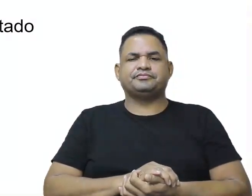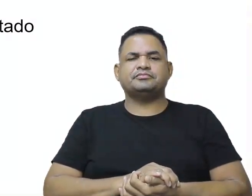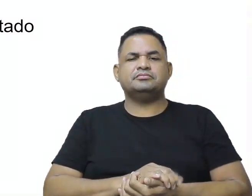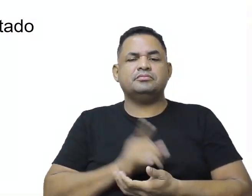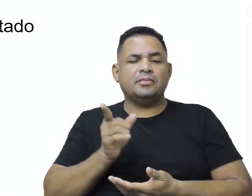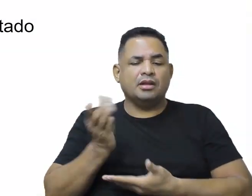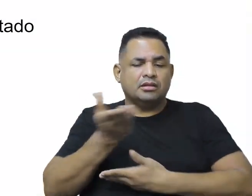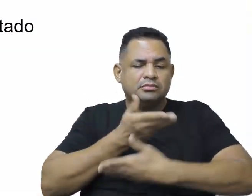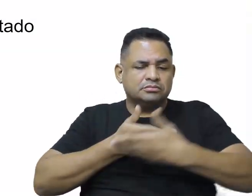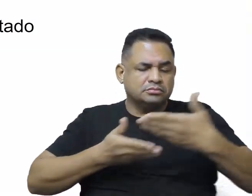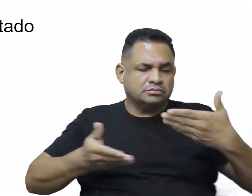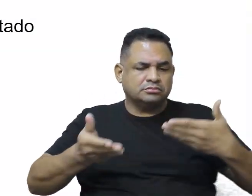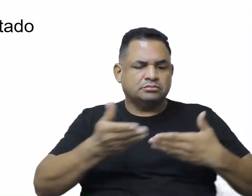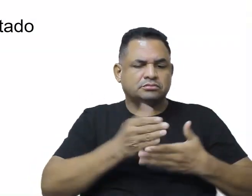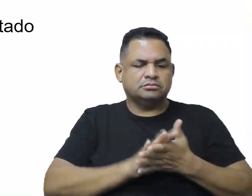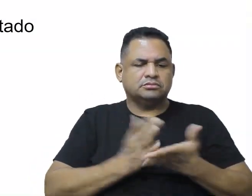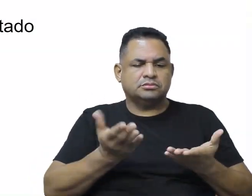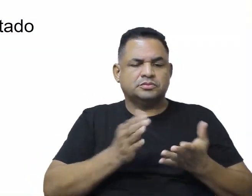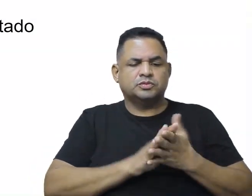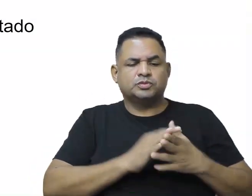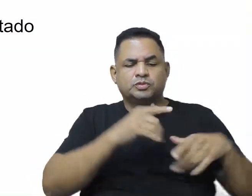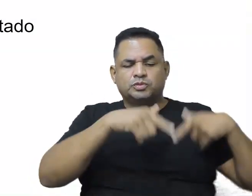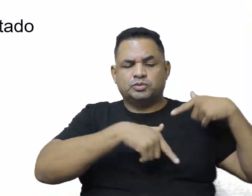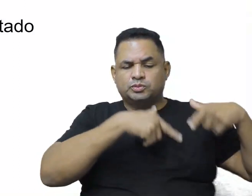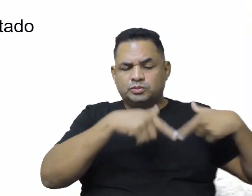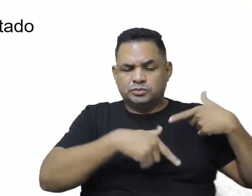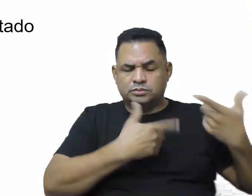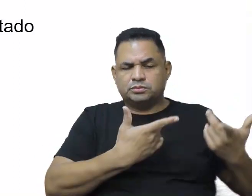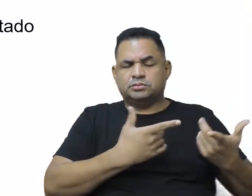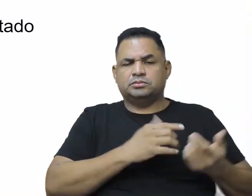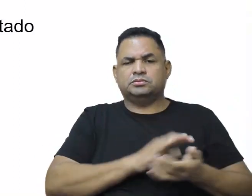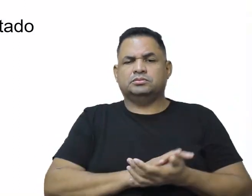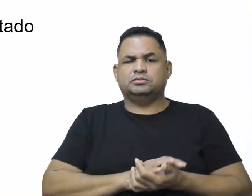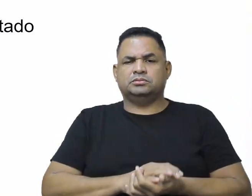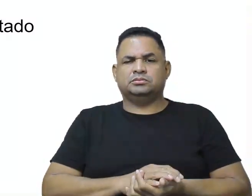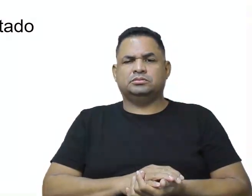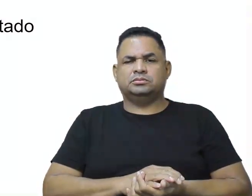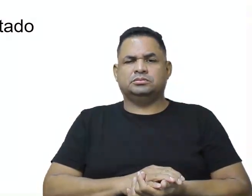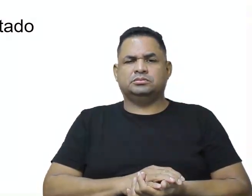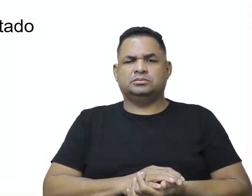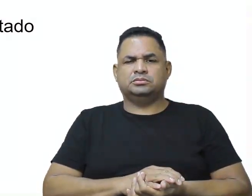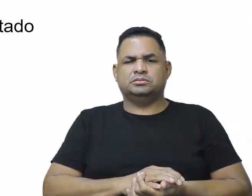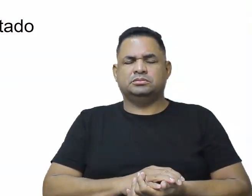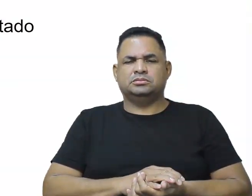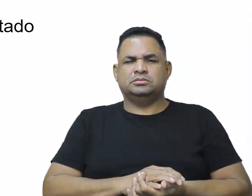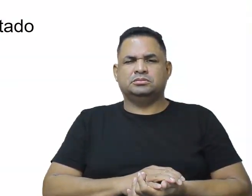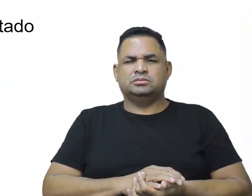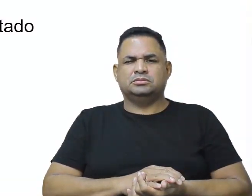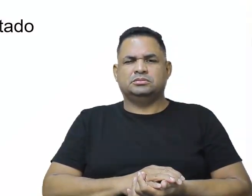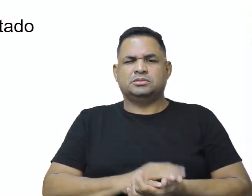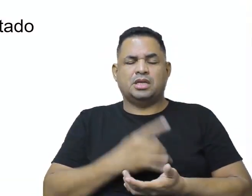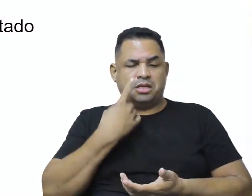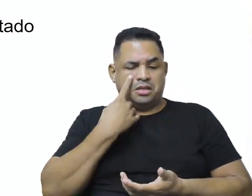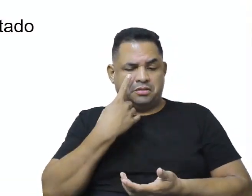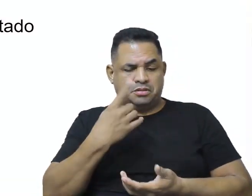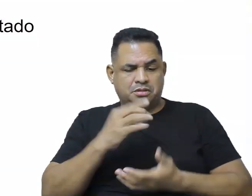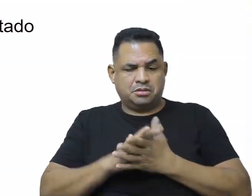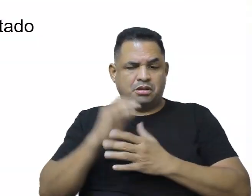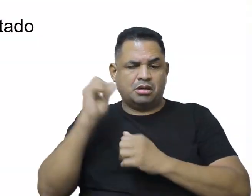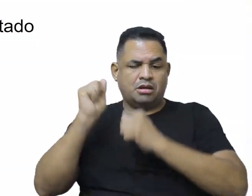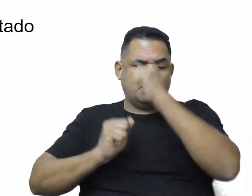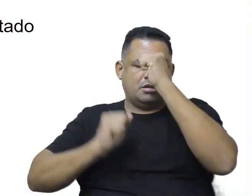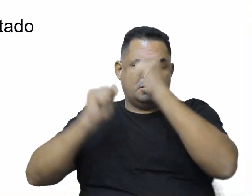aquela relação do trabalhador e do naquele viu nas